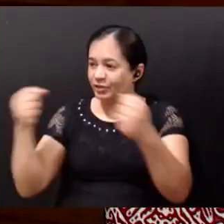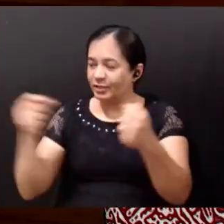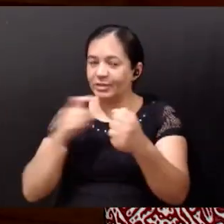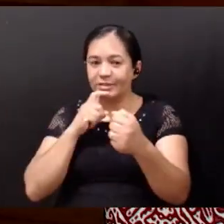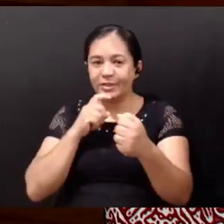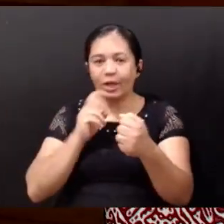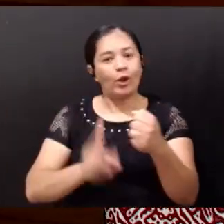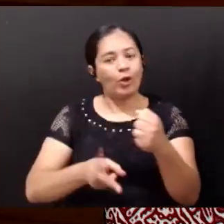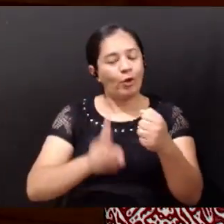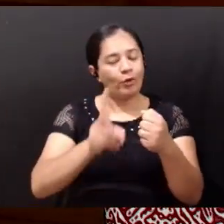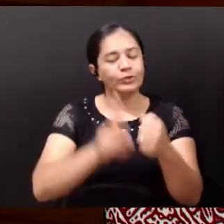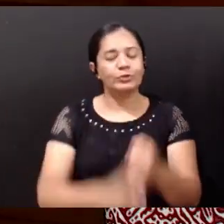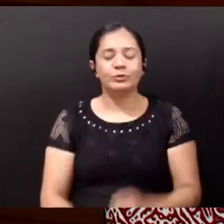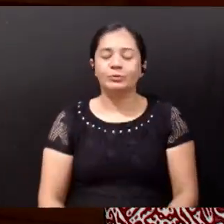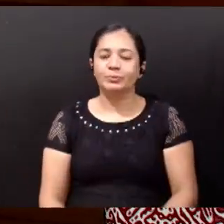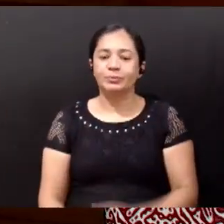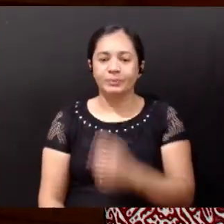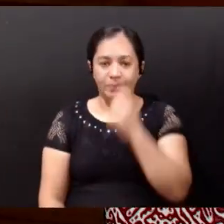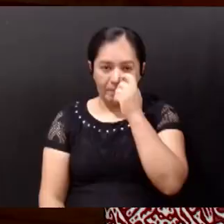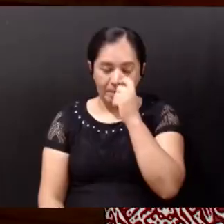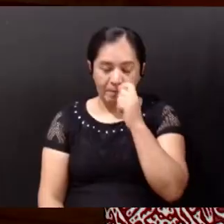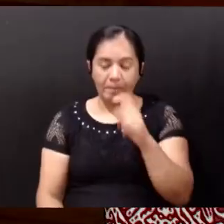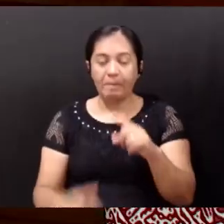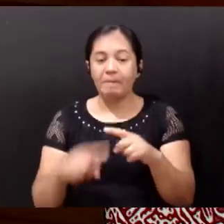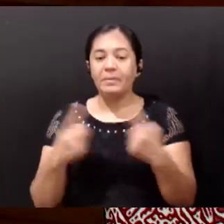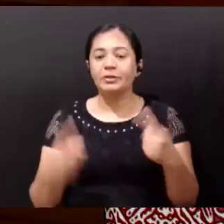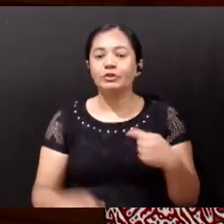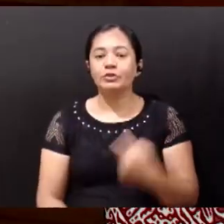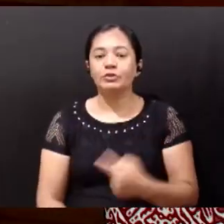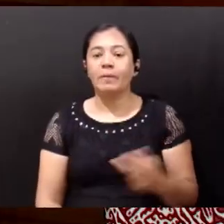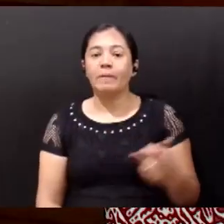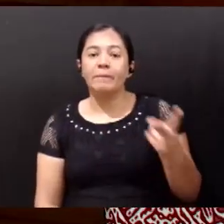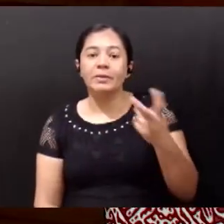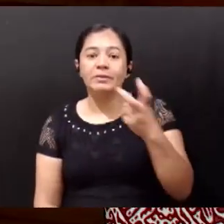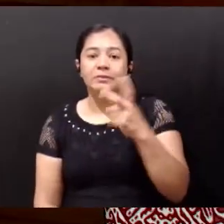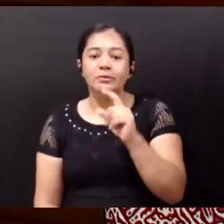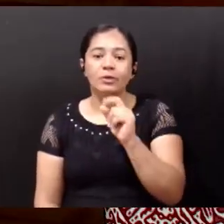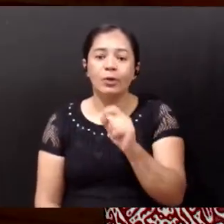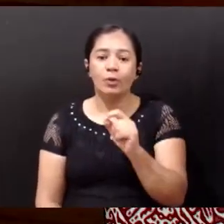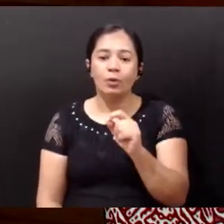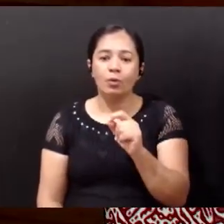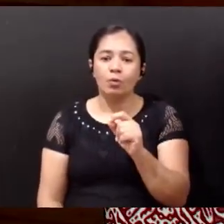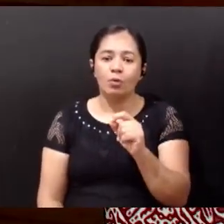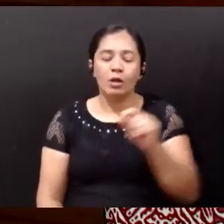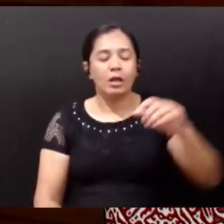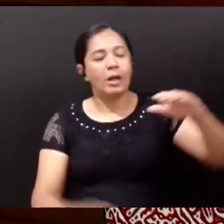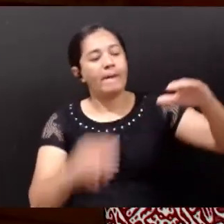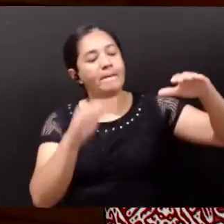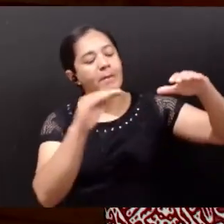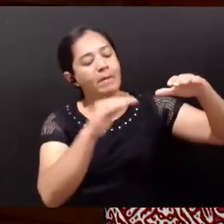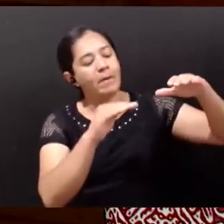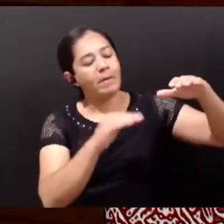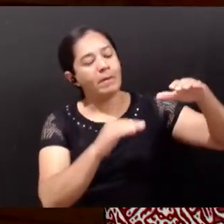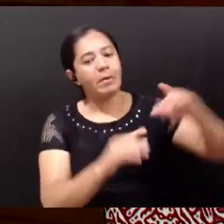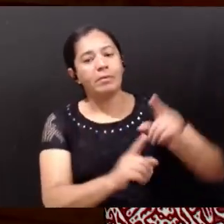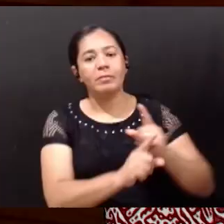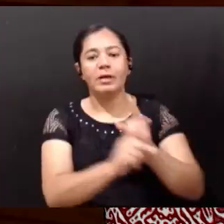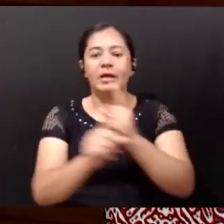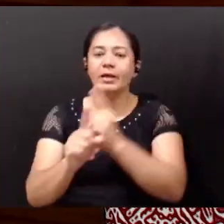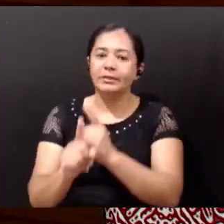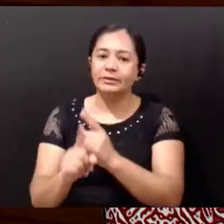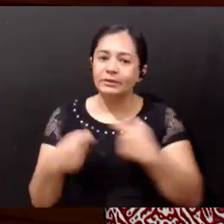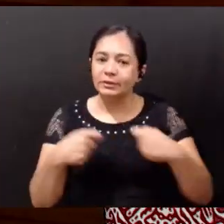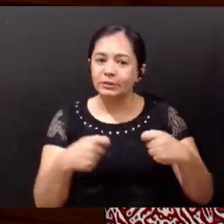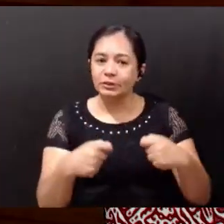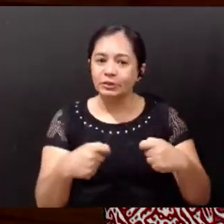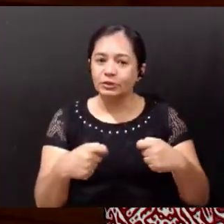abastecida. Só que o que a gente percebeu foi o quê? Que esse abastecimento de atender a necessidade do dia,